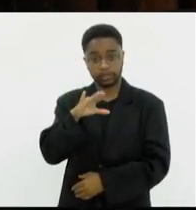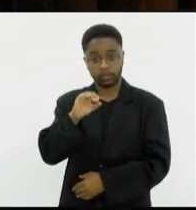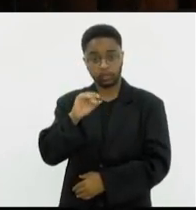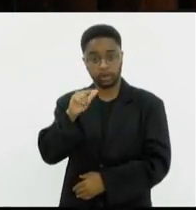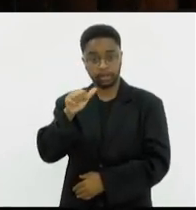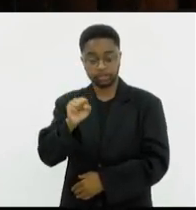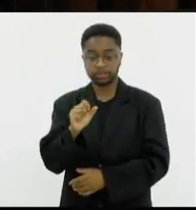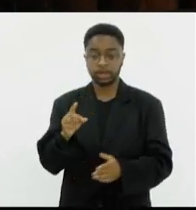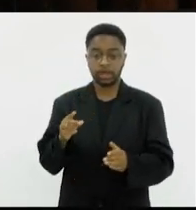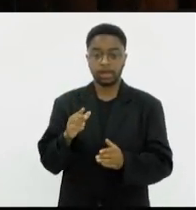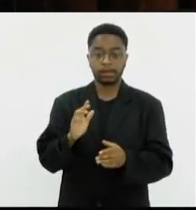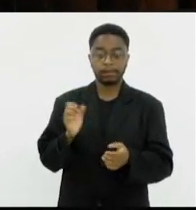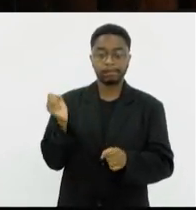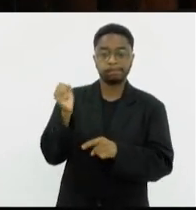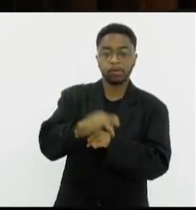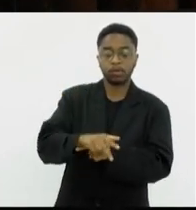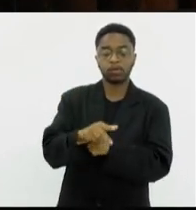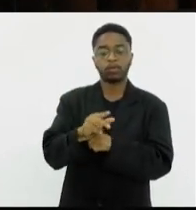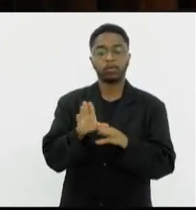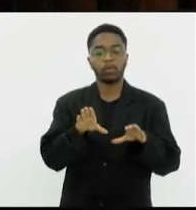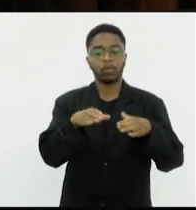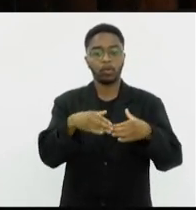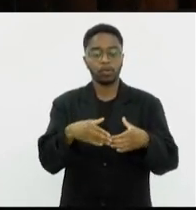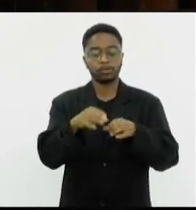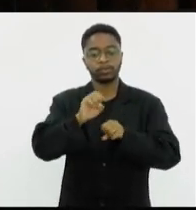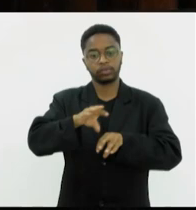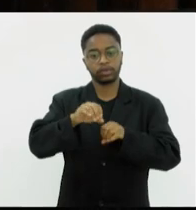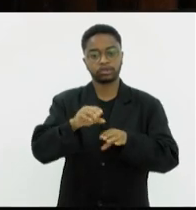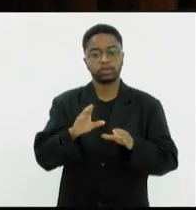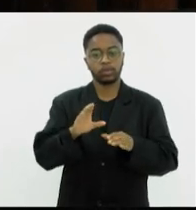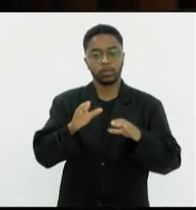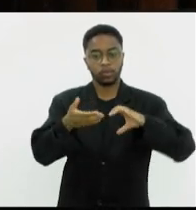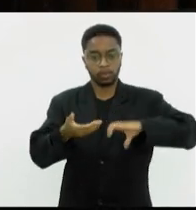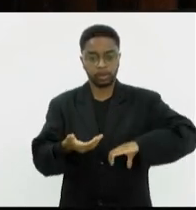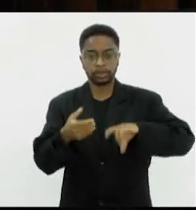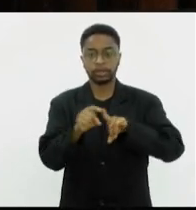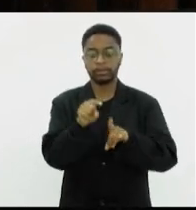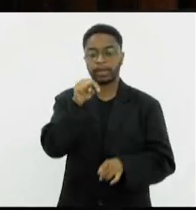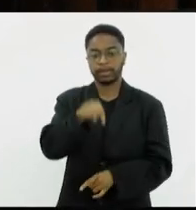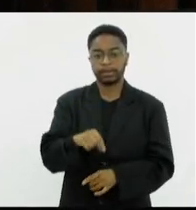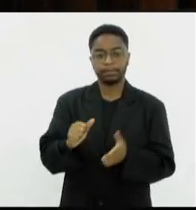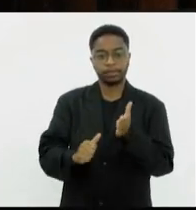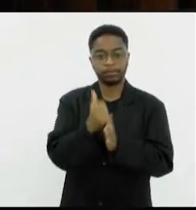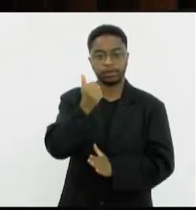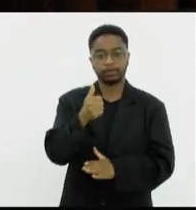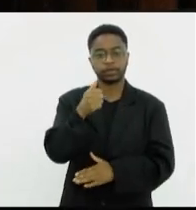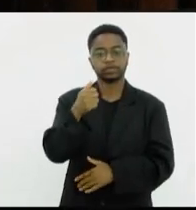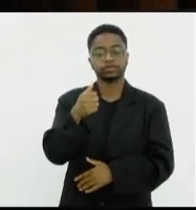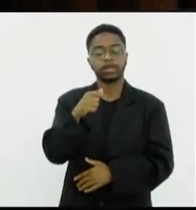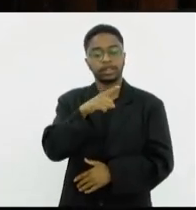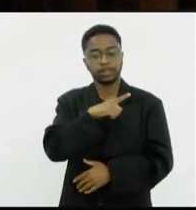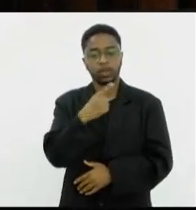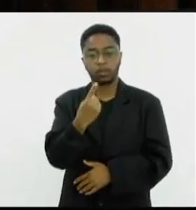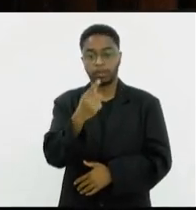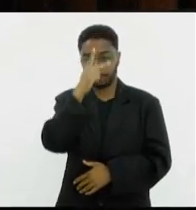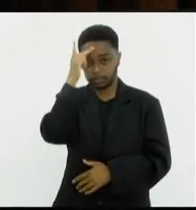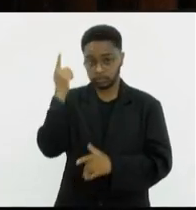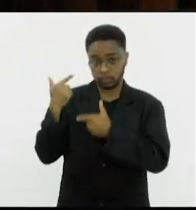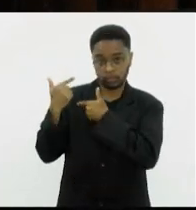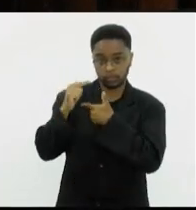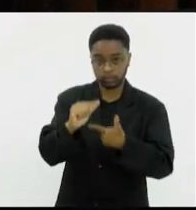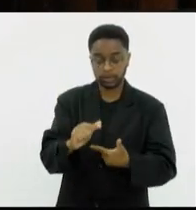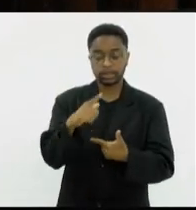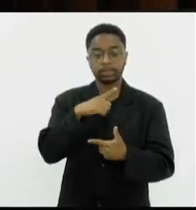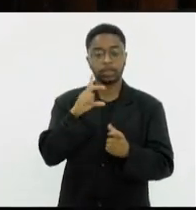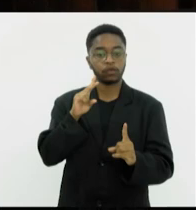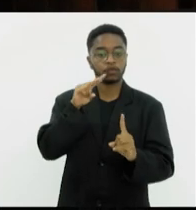assumiu a Comissão de Educação do Congresso Nacional e aqui temos pela primeira vez no Parlamento Fluminense alguém conservador que tem um